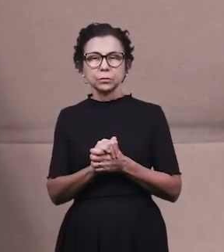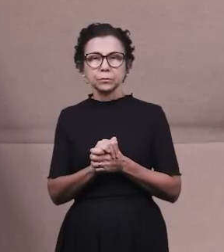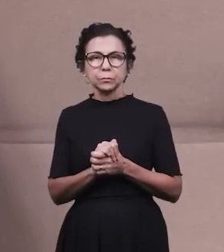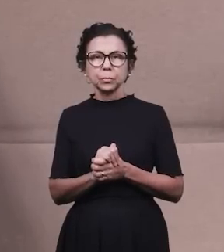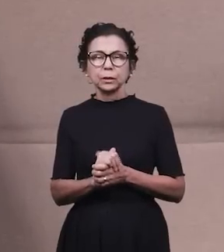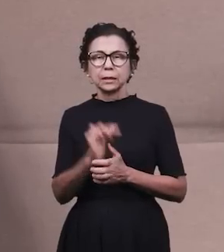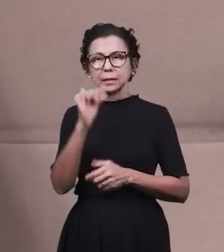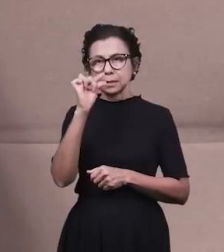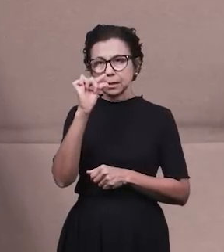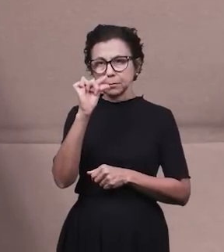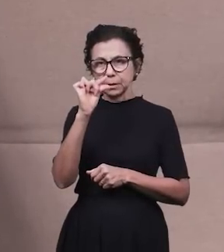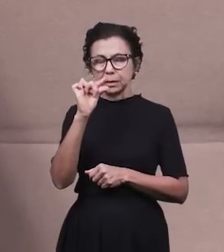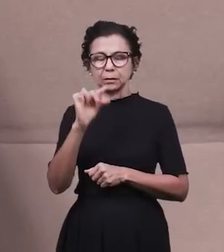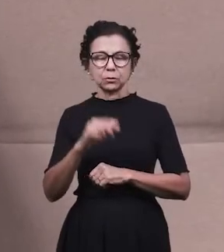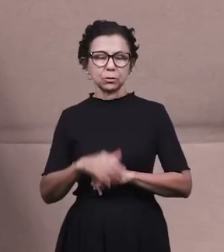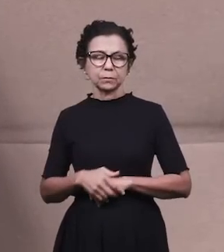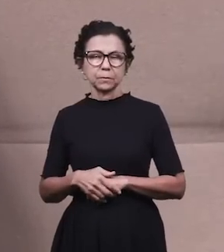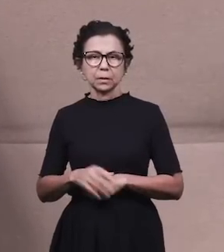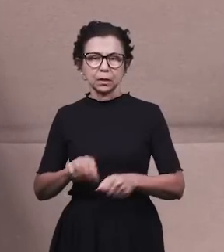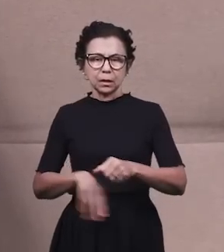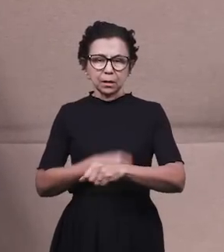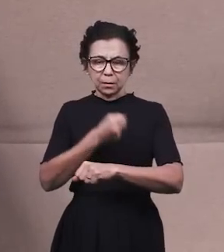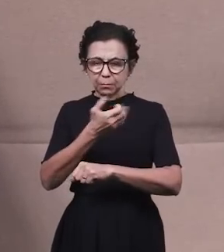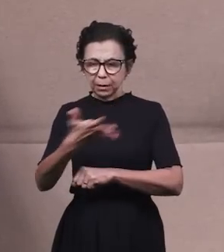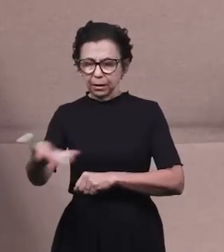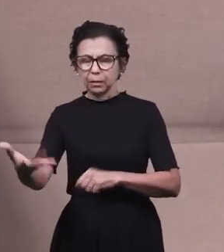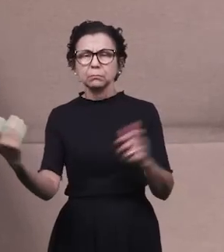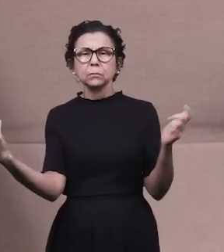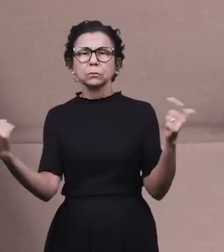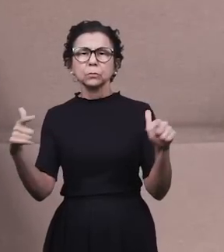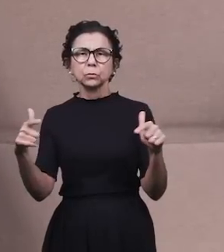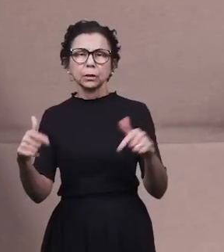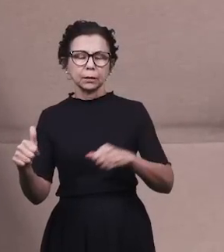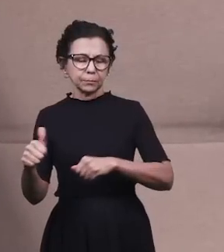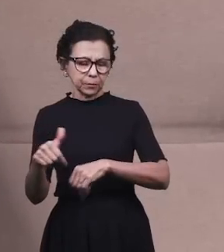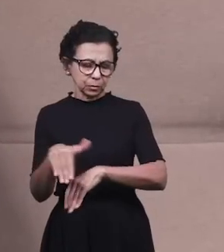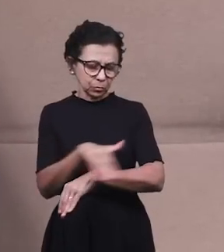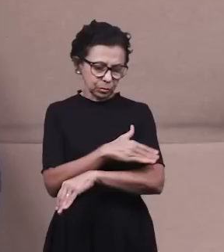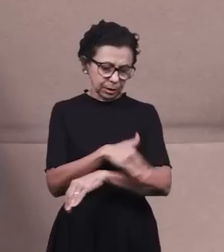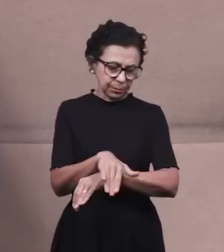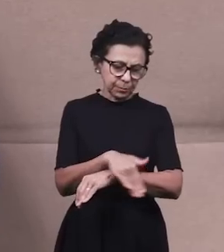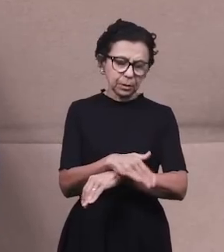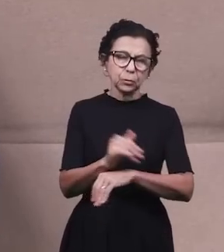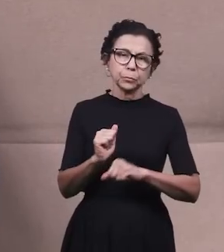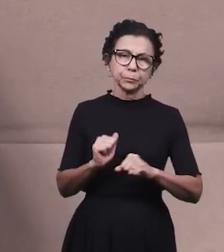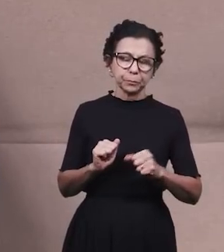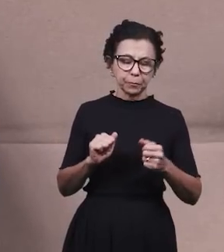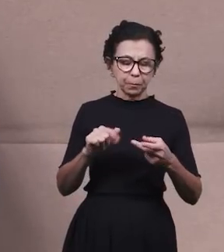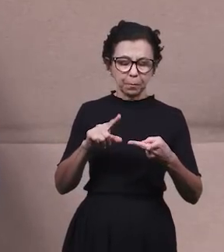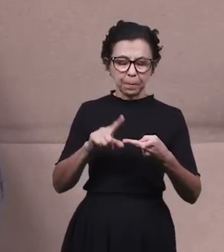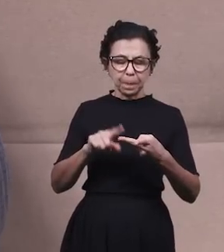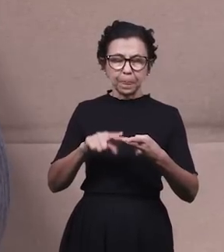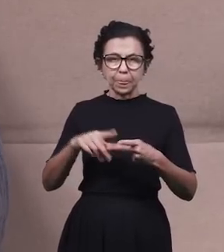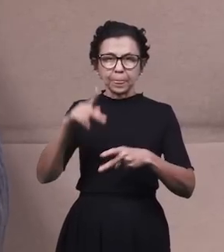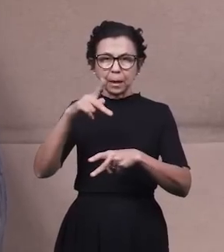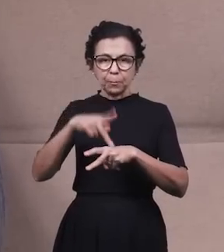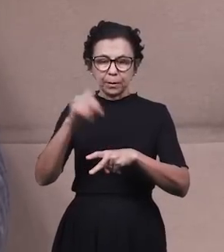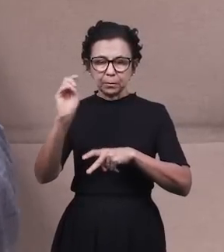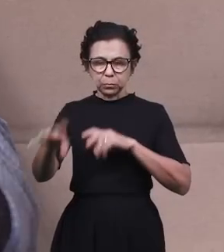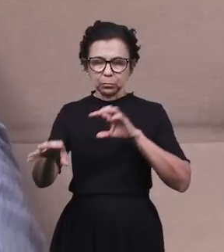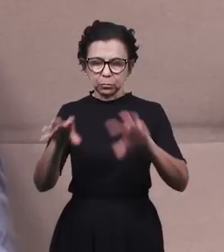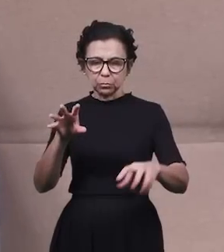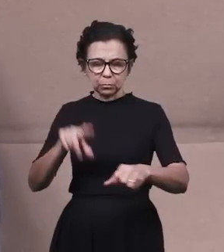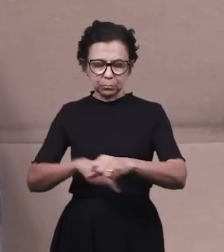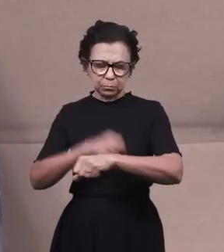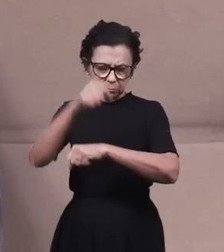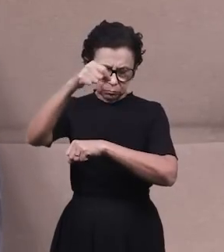Caiu à beira do caminho, entre os pedregais, entre os espinhos, e caiu